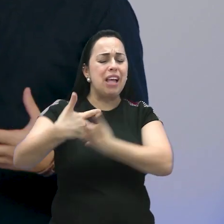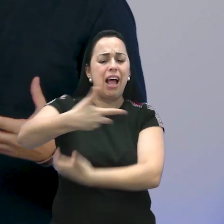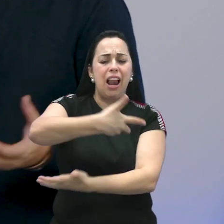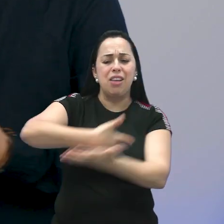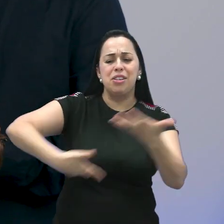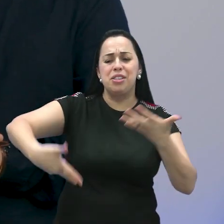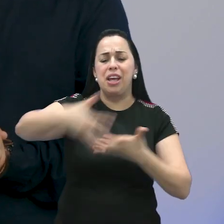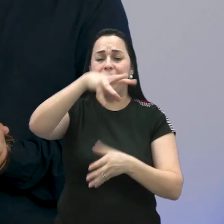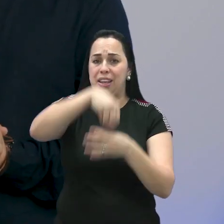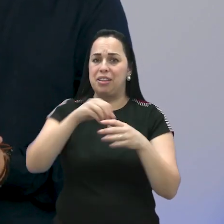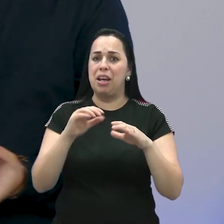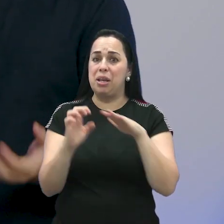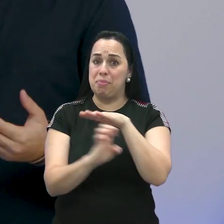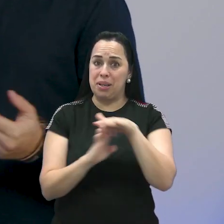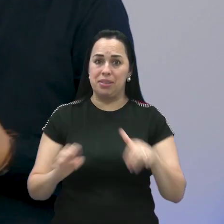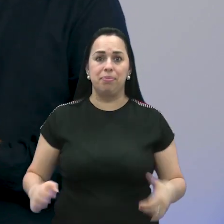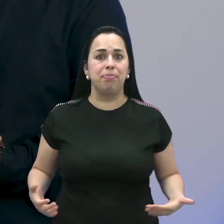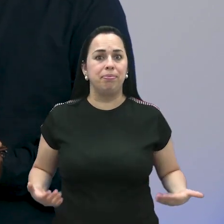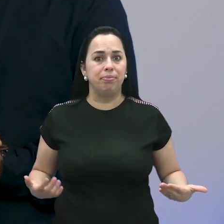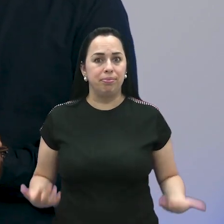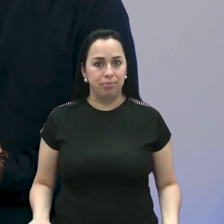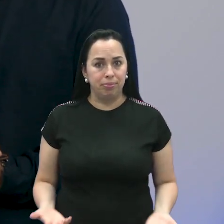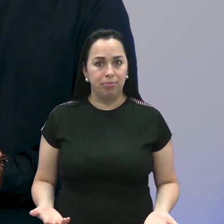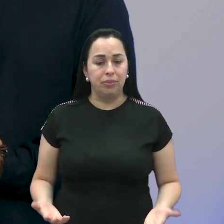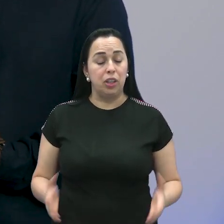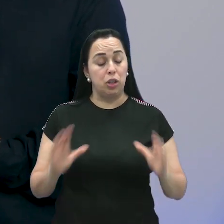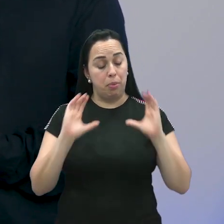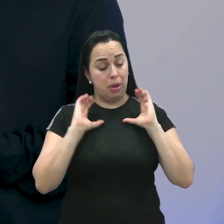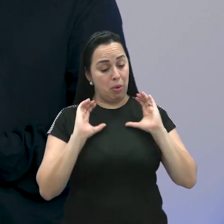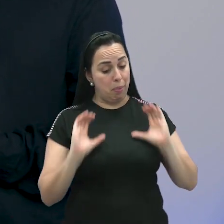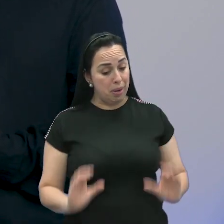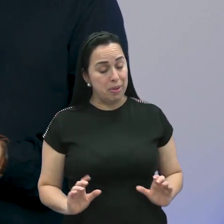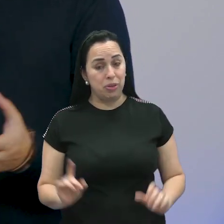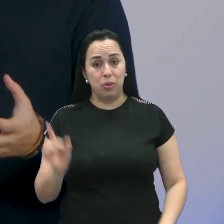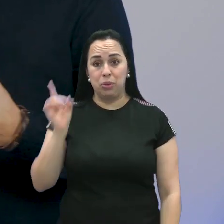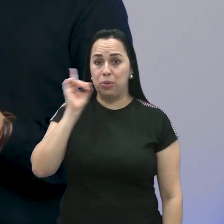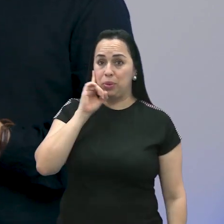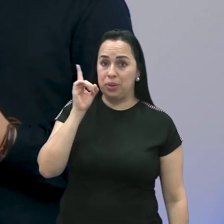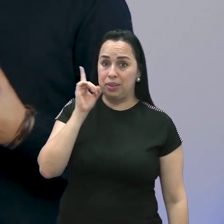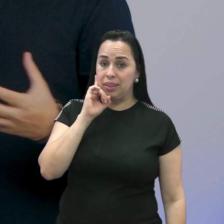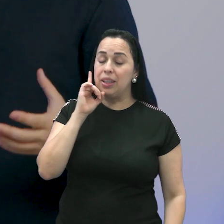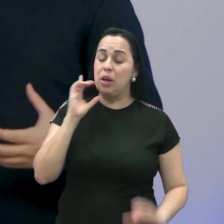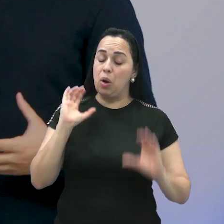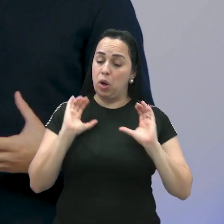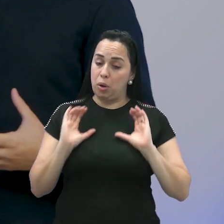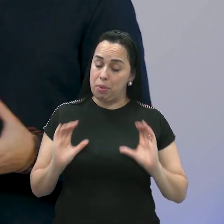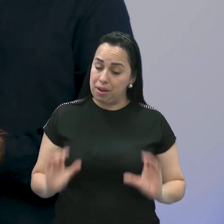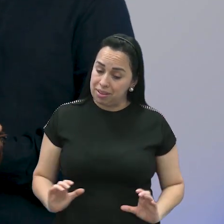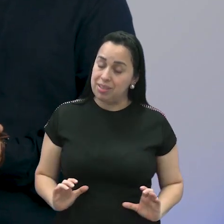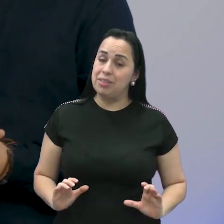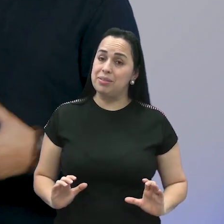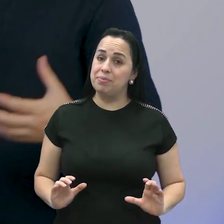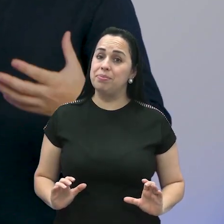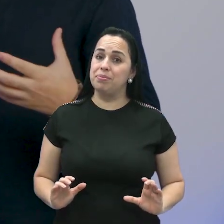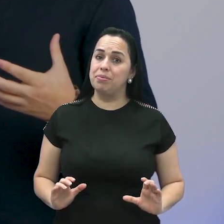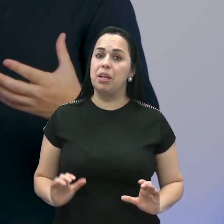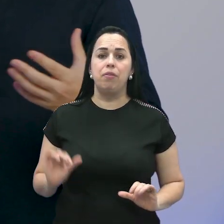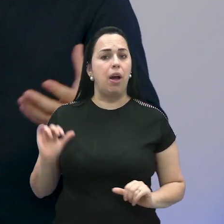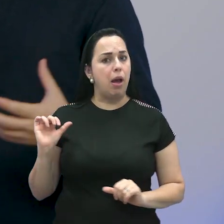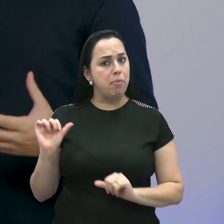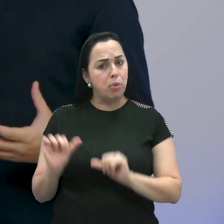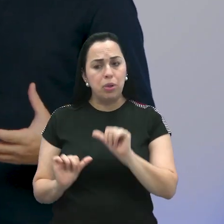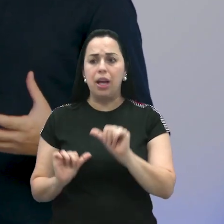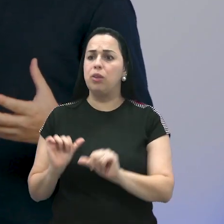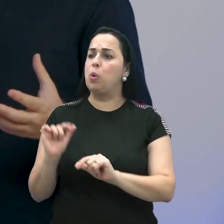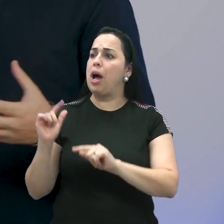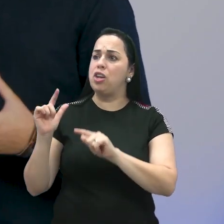das relações entre as pessoas, trazer isso em números. Bom, gente, de comportamento no dia a dia, né? O comportamento que as